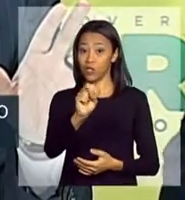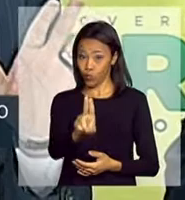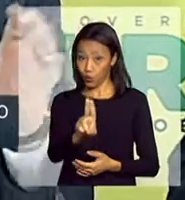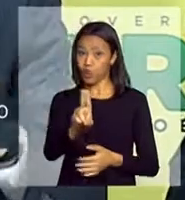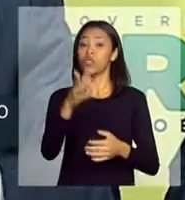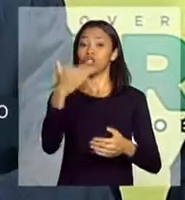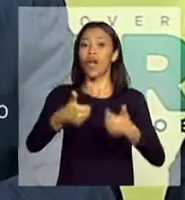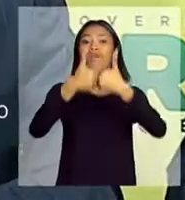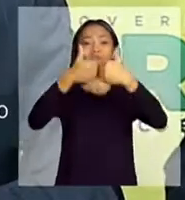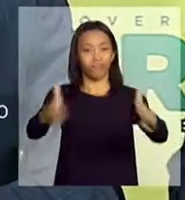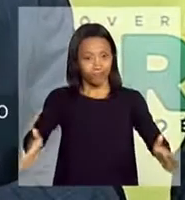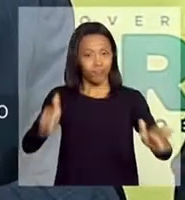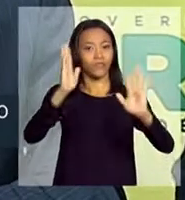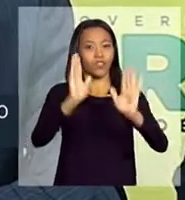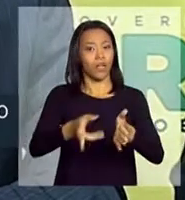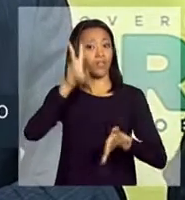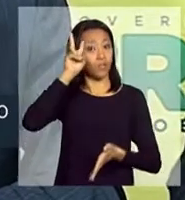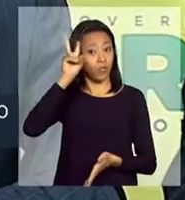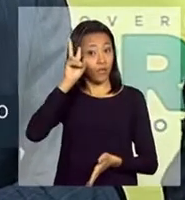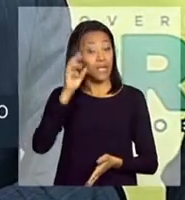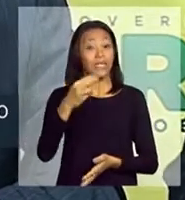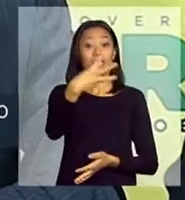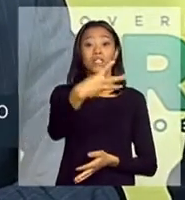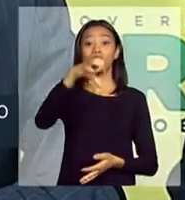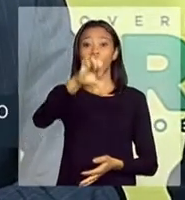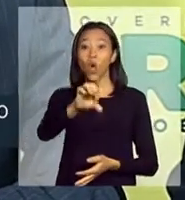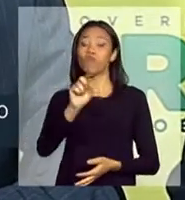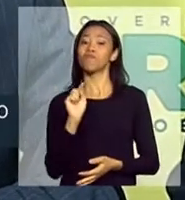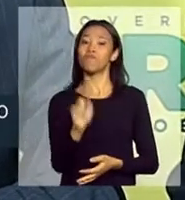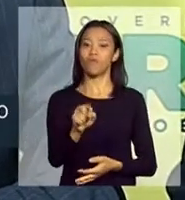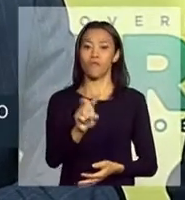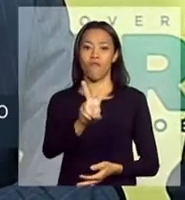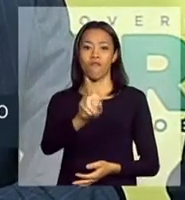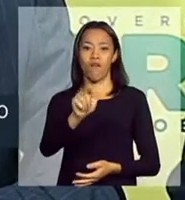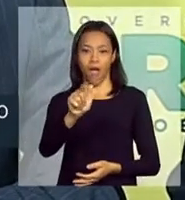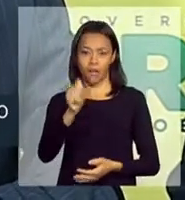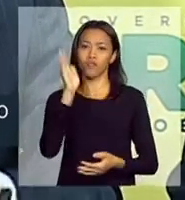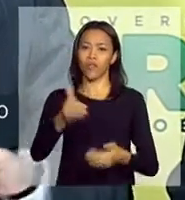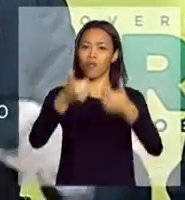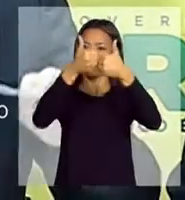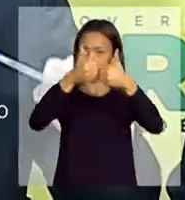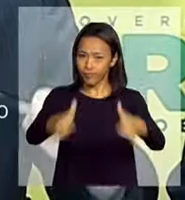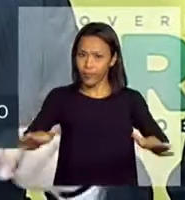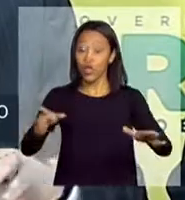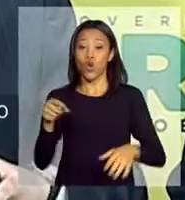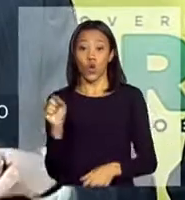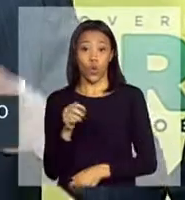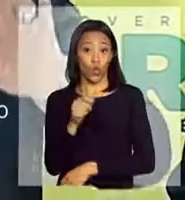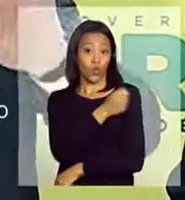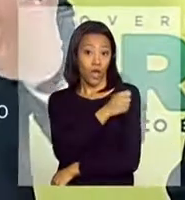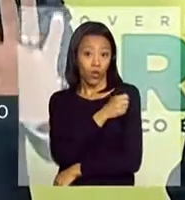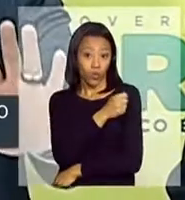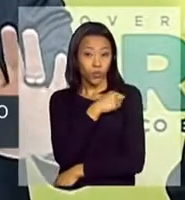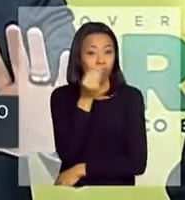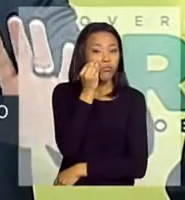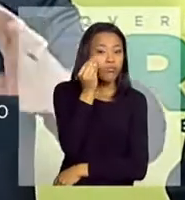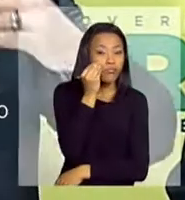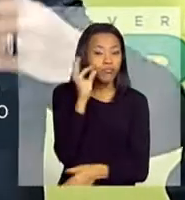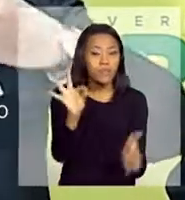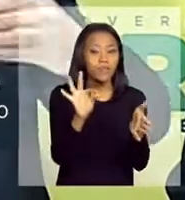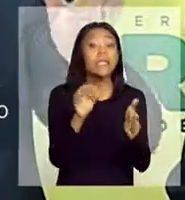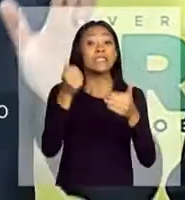tá nós temos 39 mil vagas segunda-feira já está no ar os alunos já estão fazendo os testes